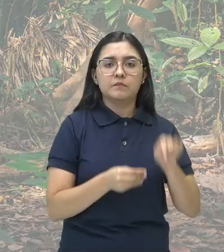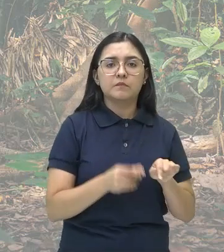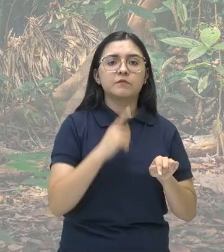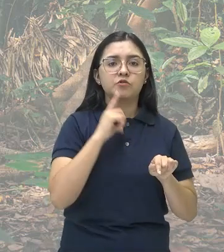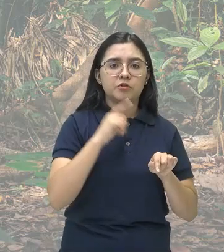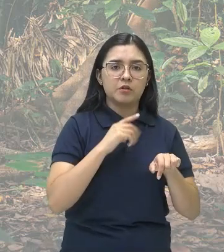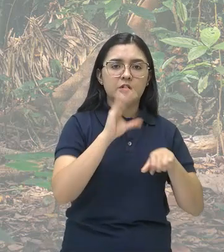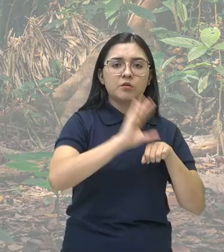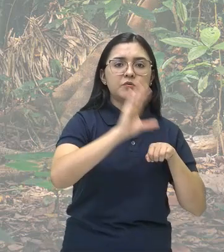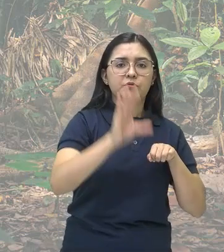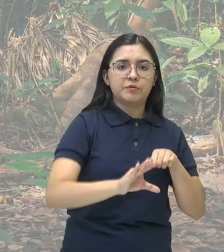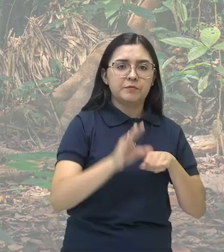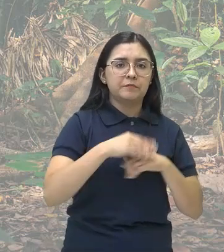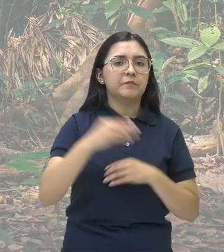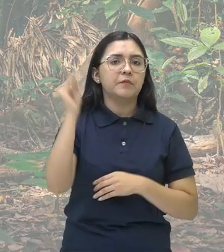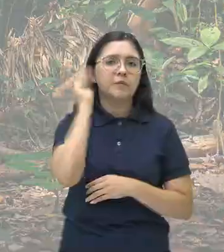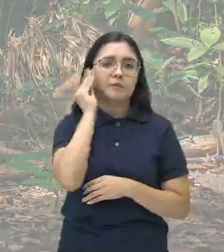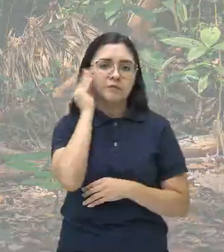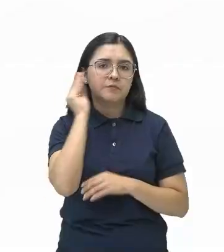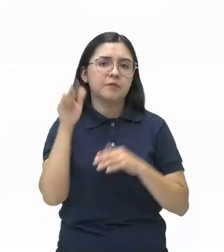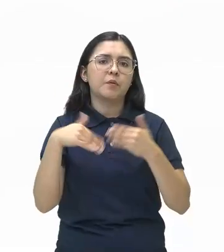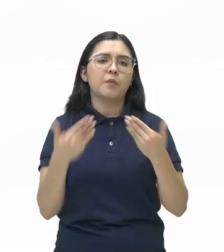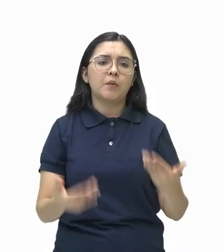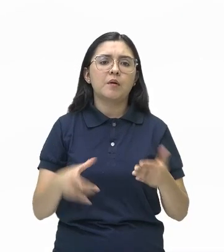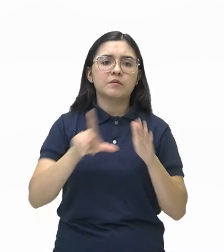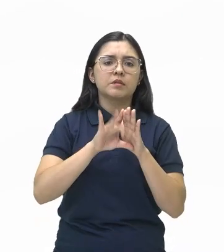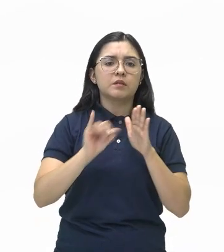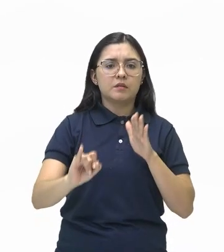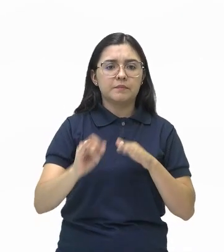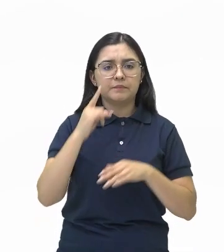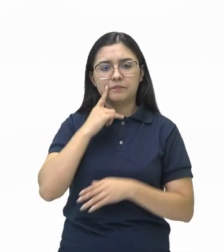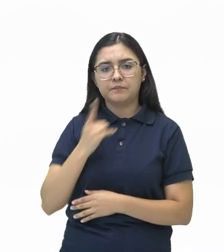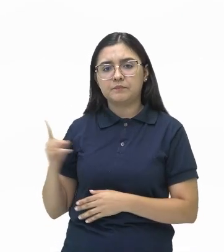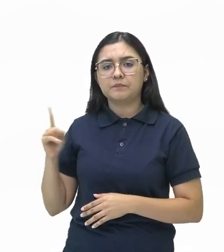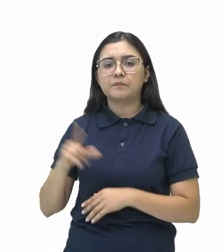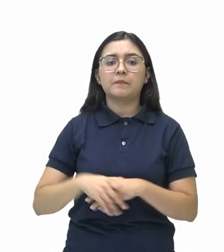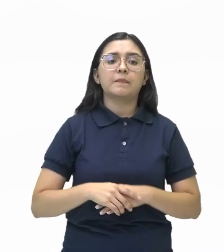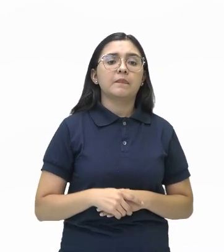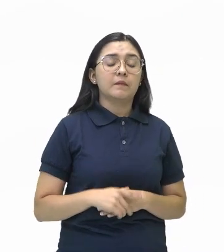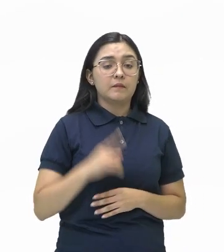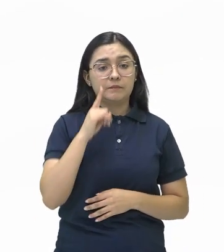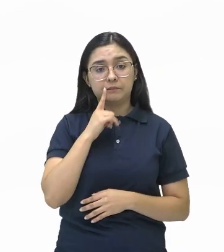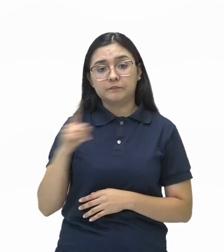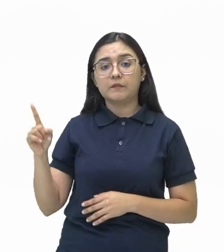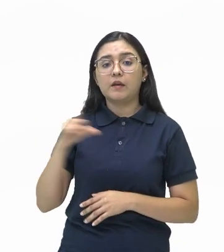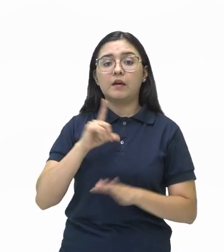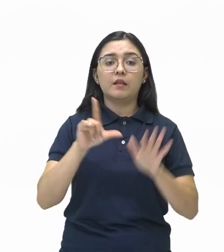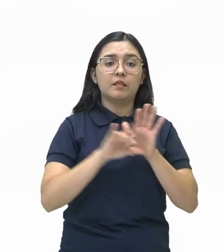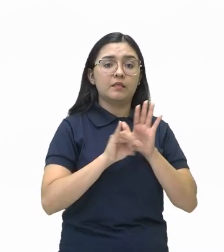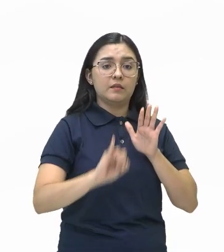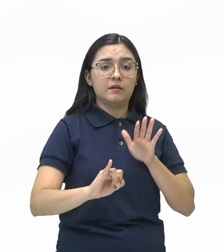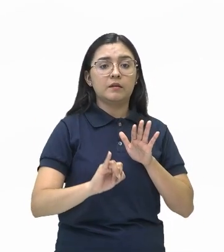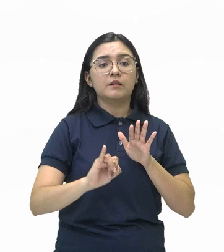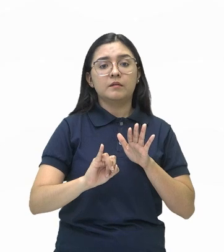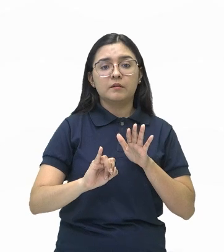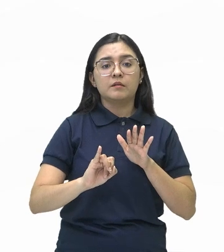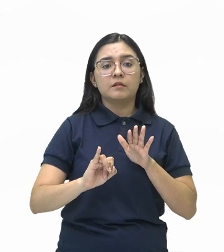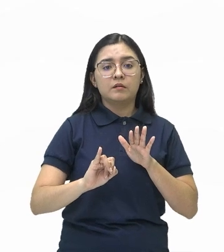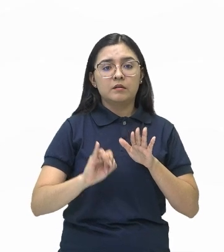está lá na Constituição. Vamos ver um pouquinho dessas legislações? Vamos lá. Uma delas é a Lei